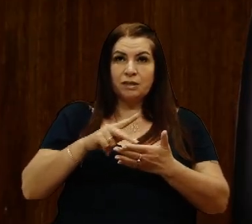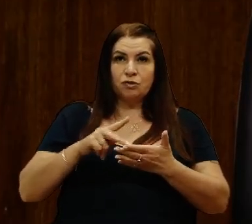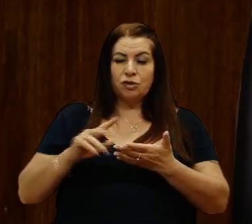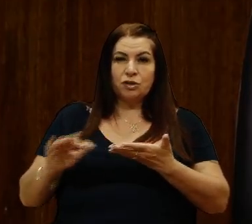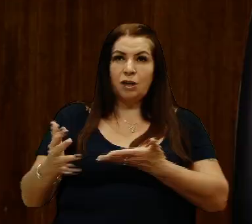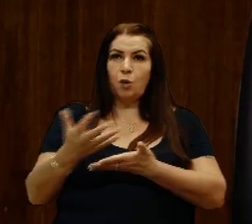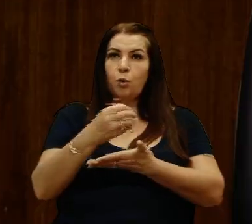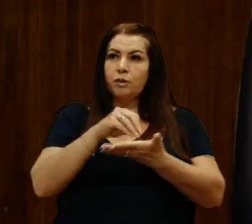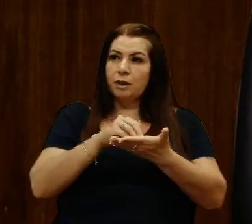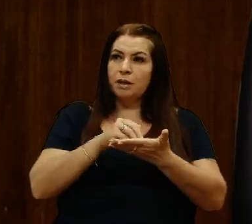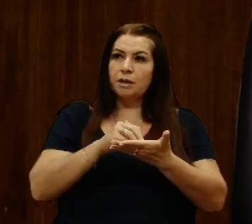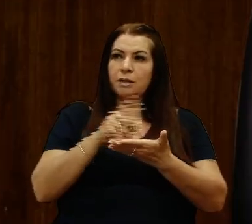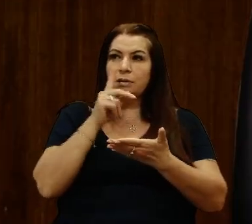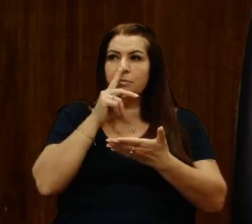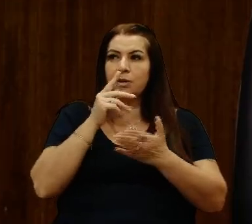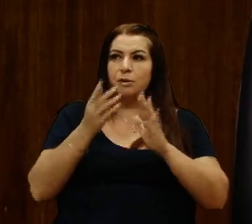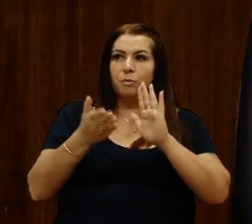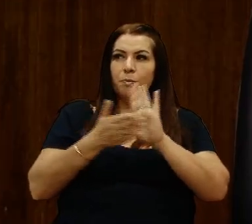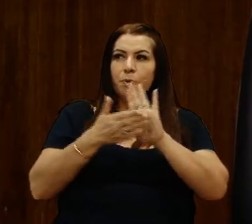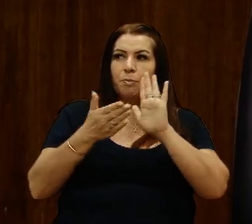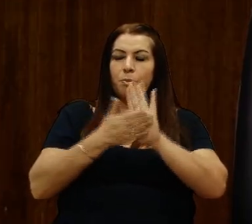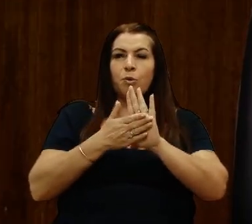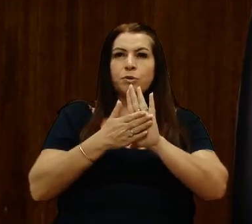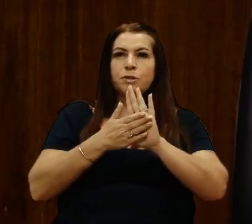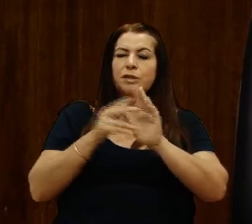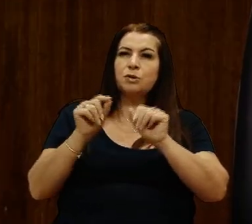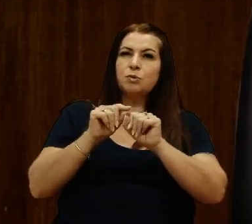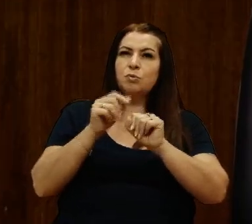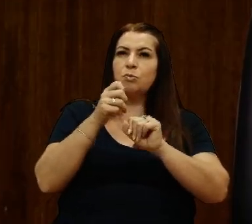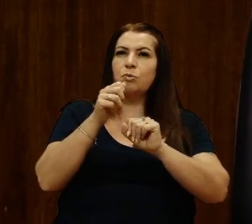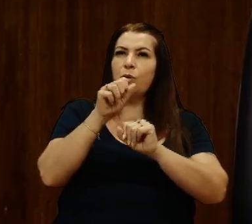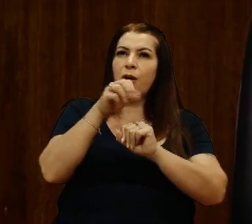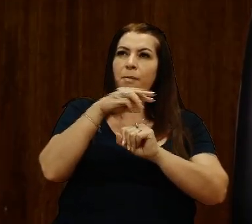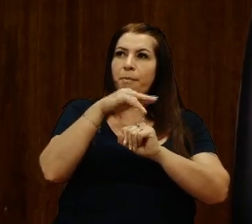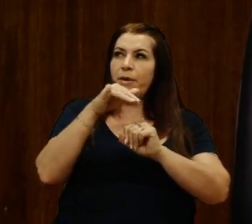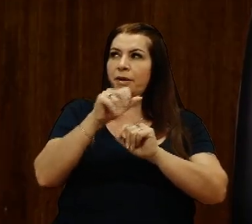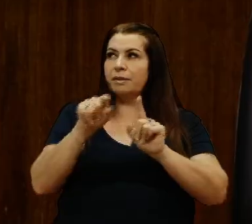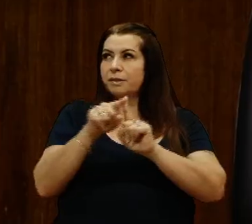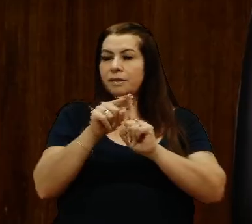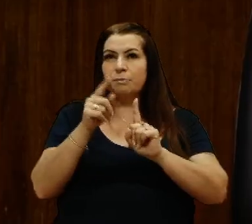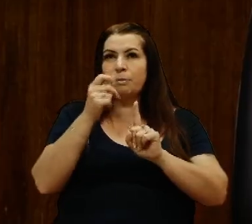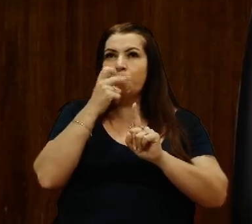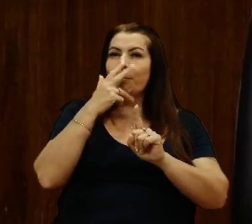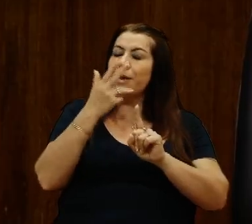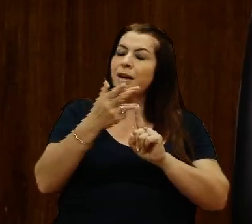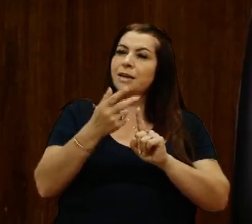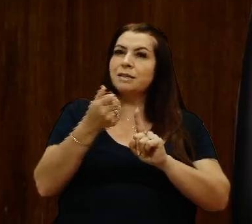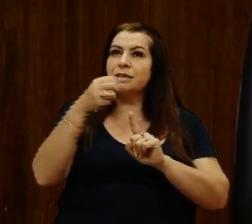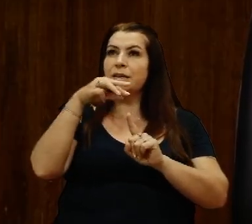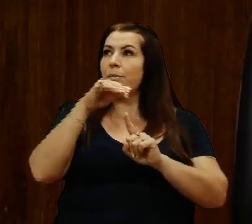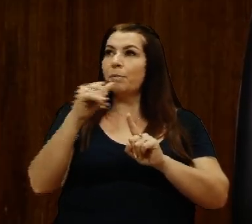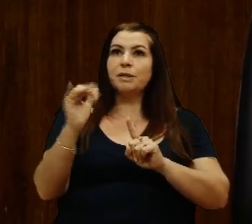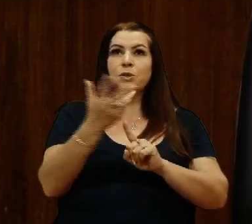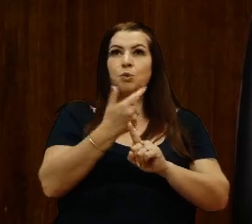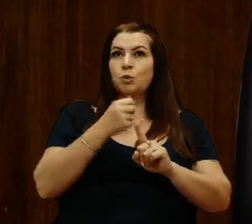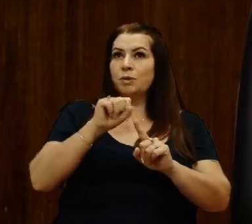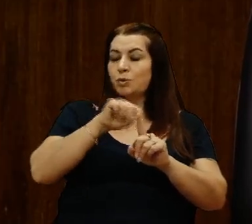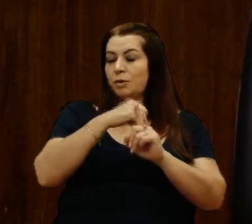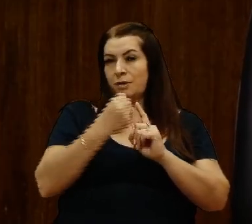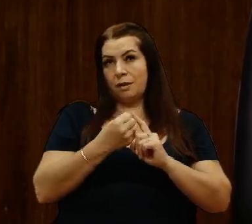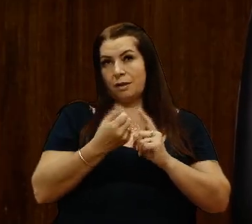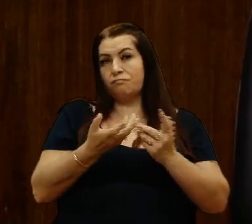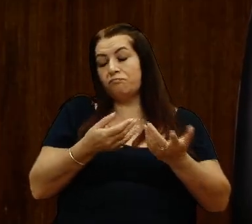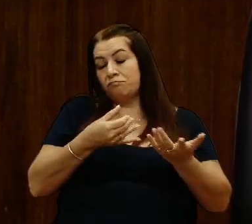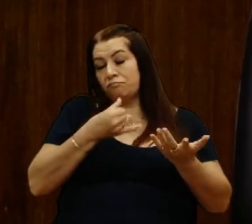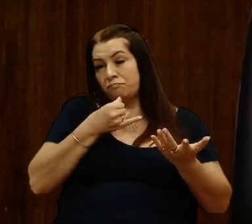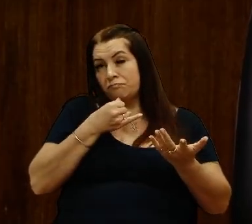era uma proposta ou uma ameaça. Porque parece que é uma ameaça a toda a sociedade. Infelizmente, vereador Andressa,